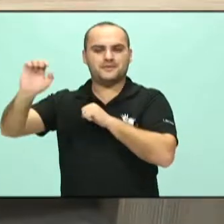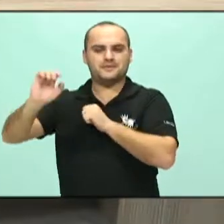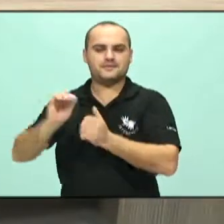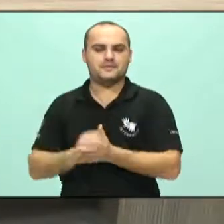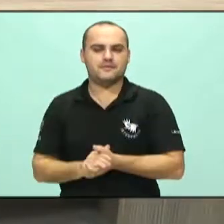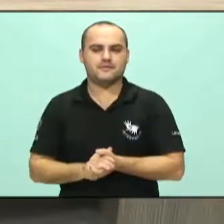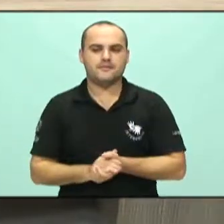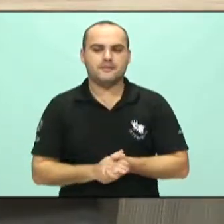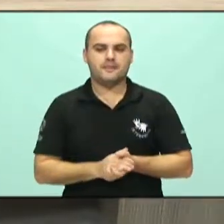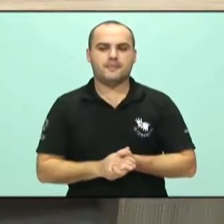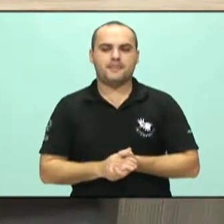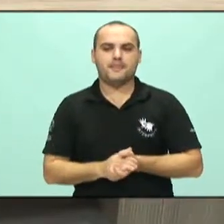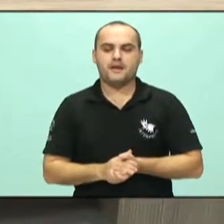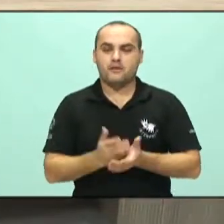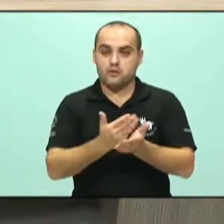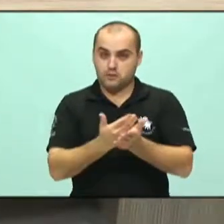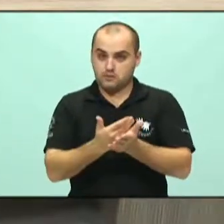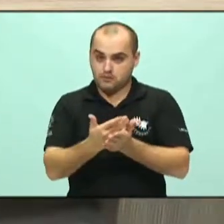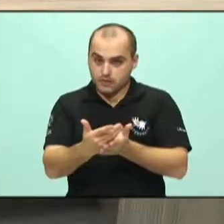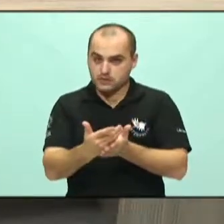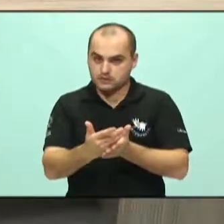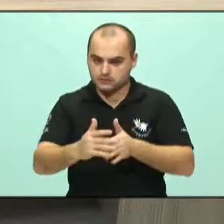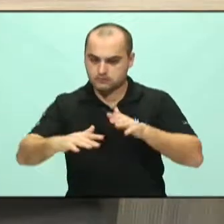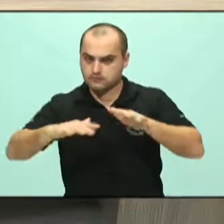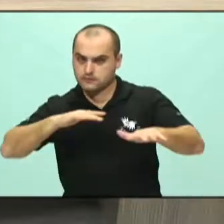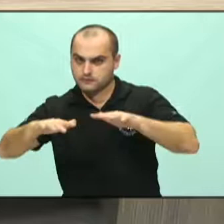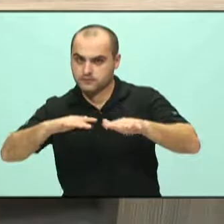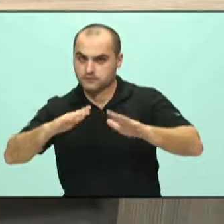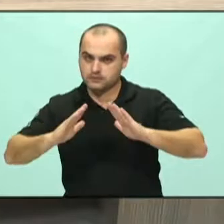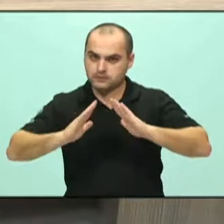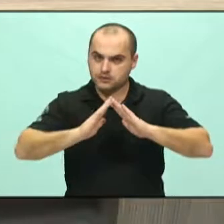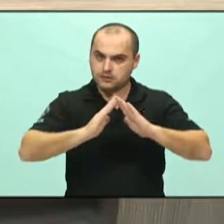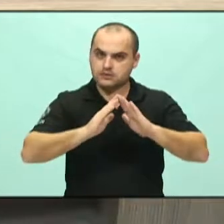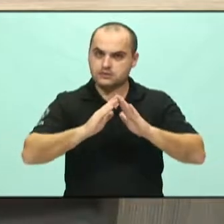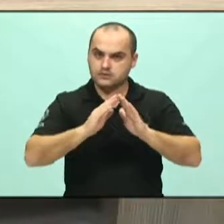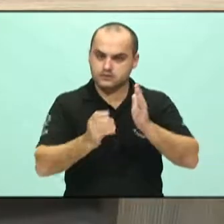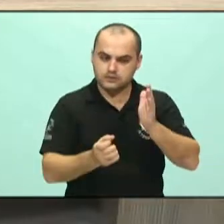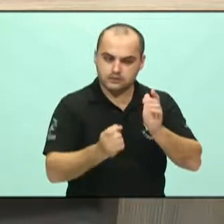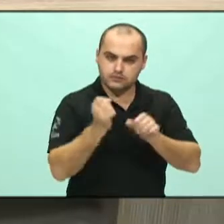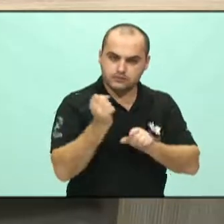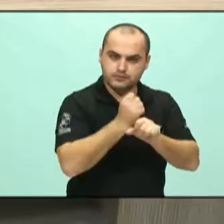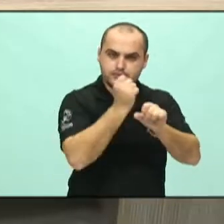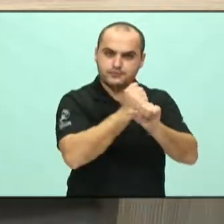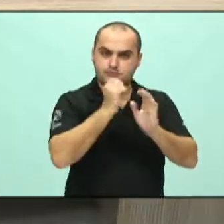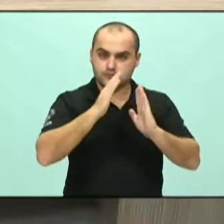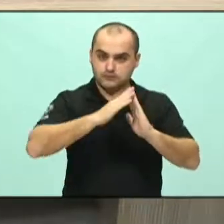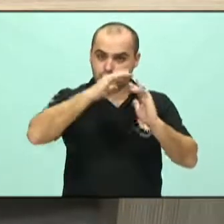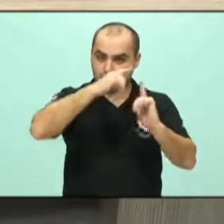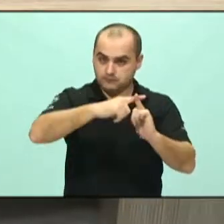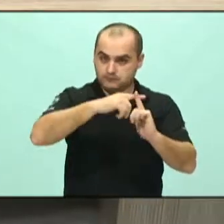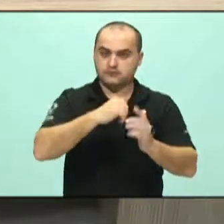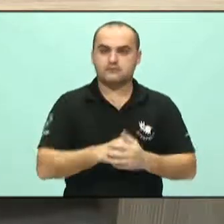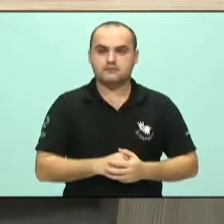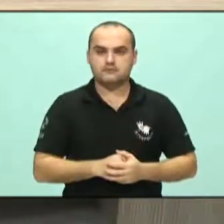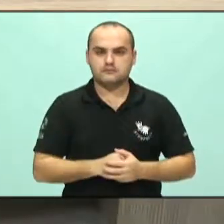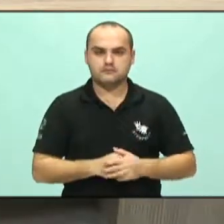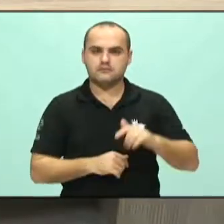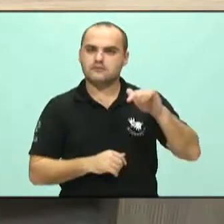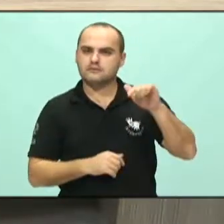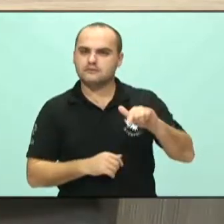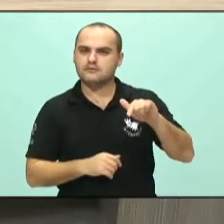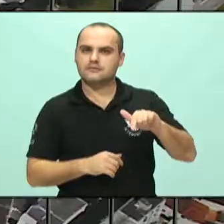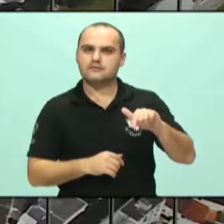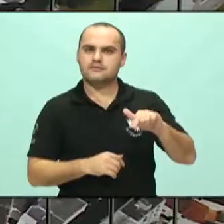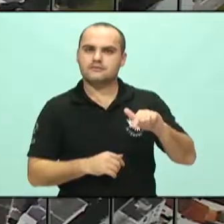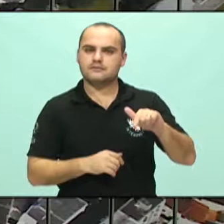Inicia um movimento com os moradores para construir uma igreja e ao redor da casa comercial dele e da igrejinha,